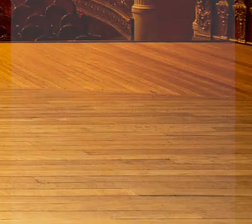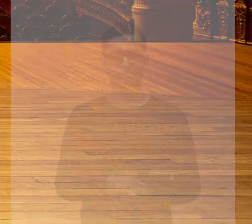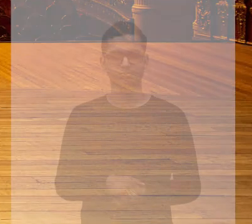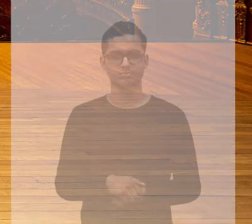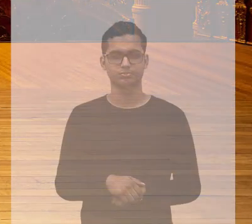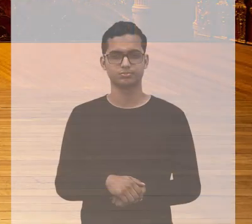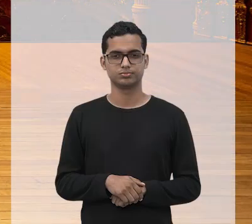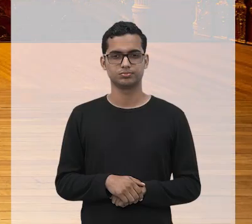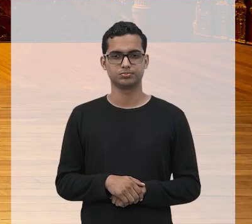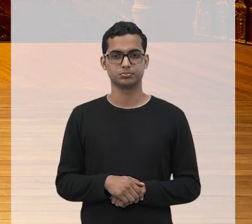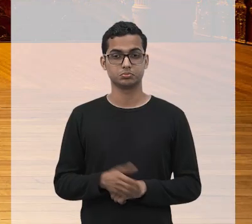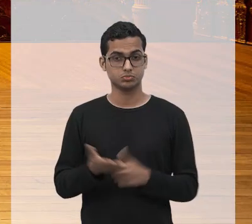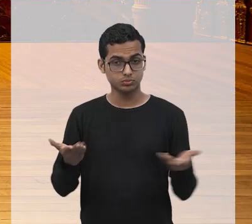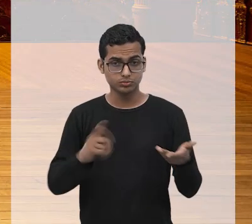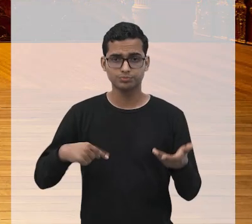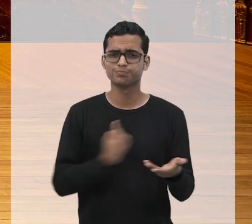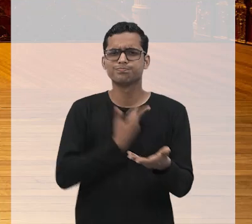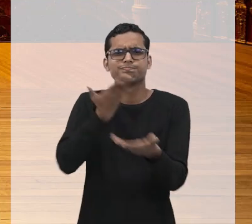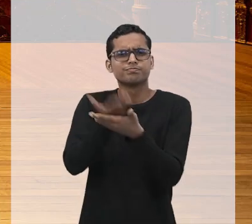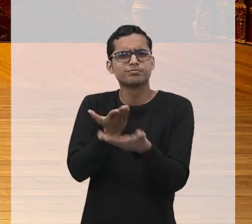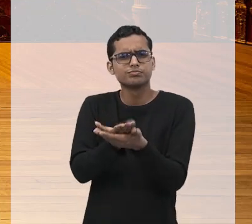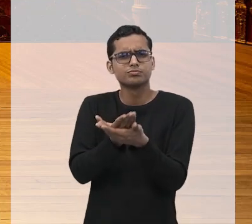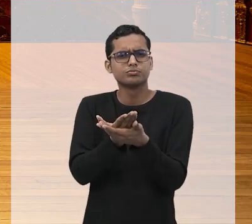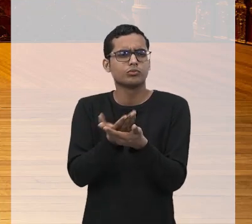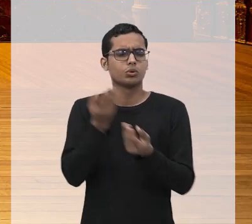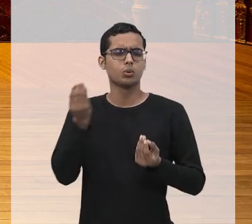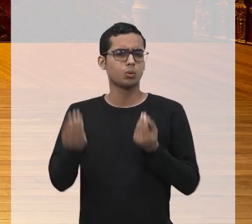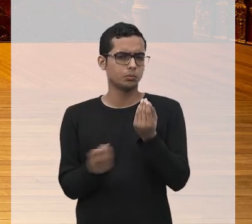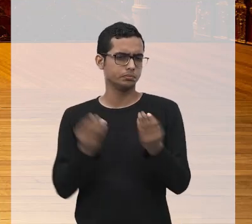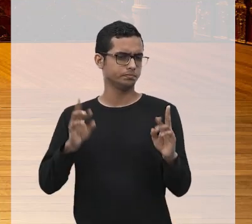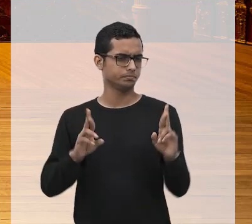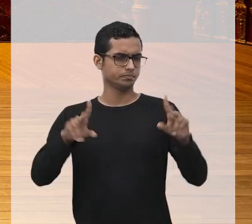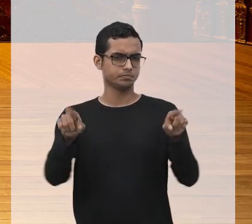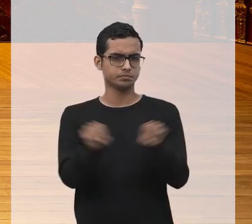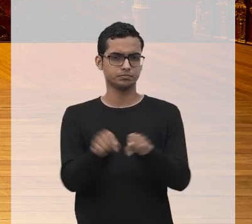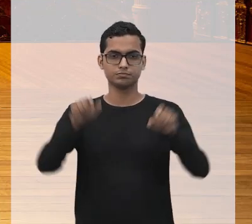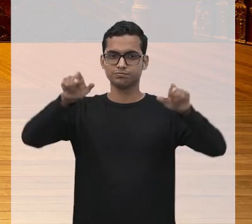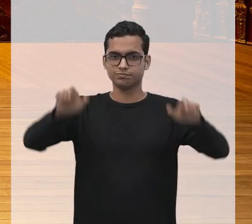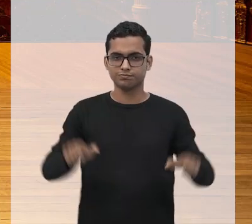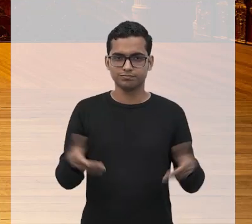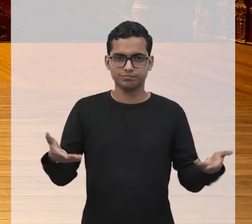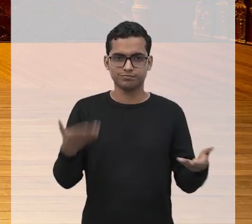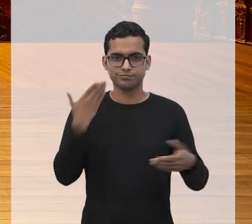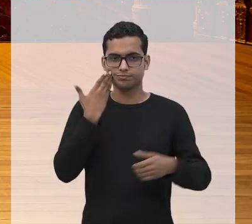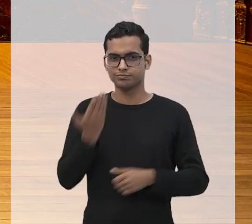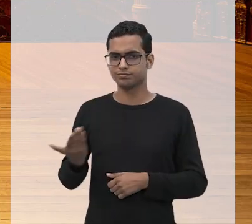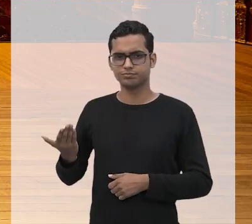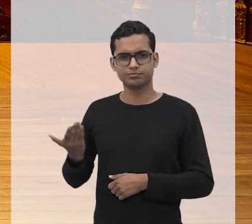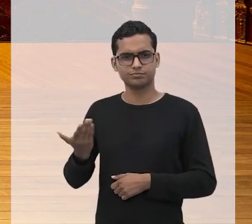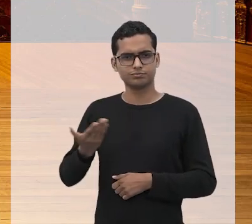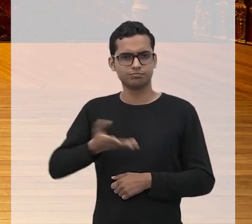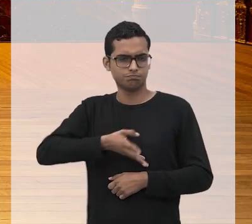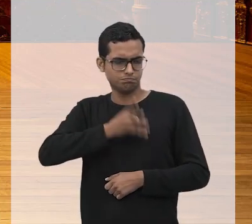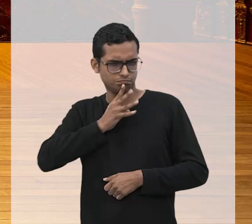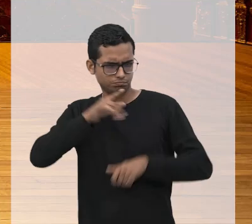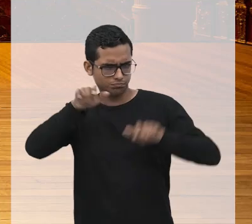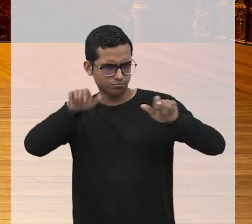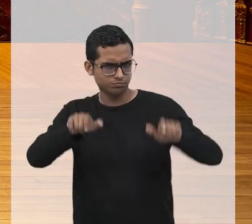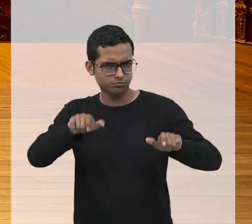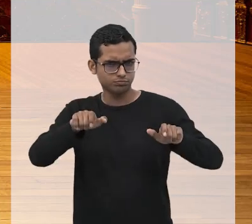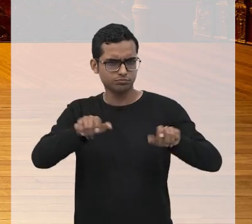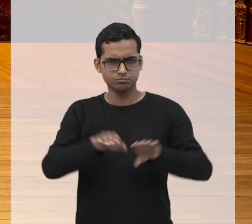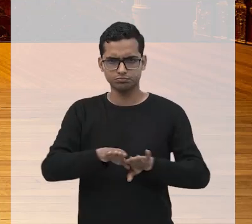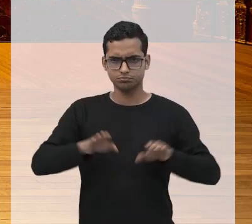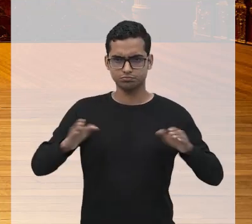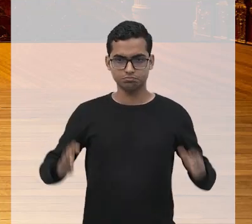Hoje a gente vai começar a nossa aula de uma forma diferente. Olha onde a gente veio parar. Vocês estão reconhecendo esse palco? A gente está